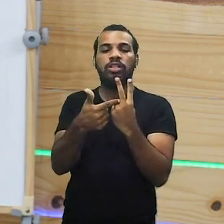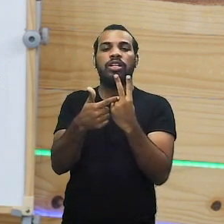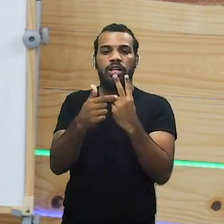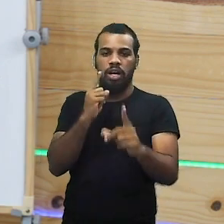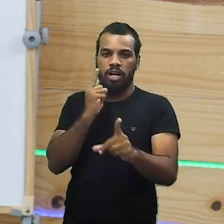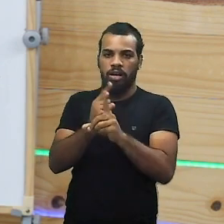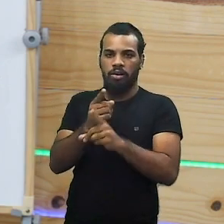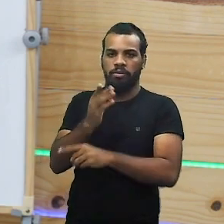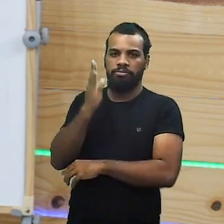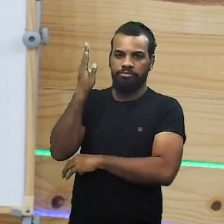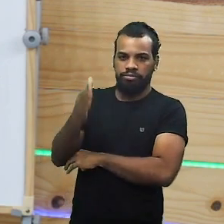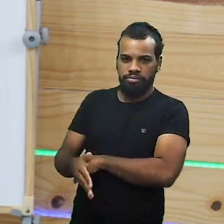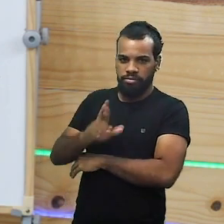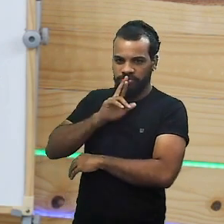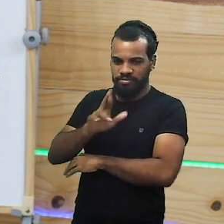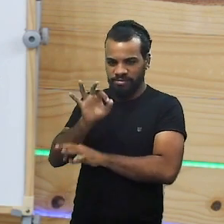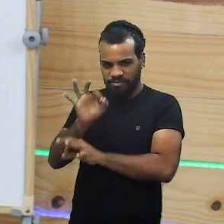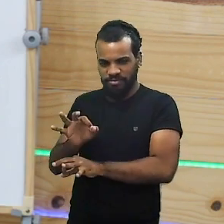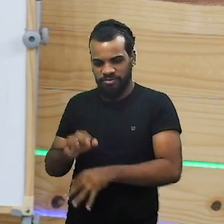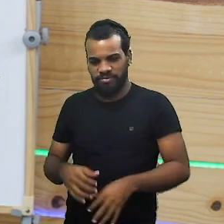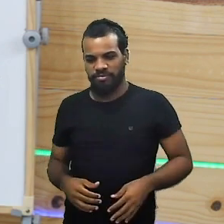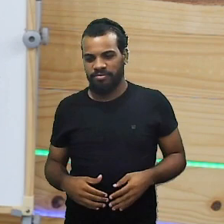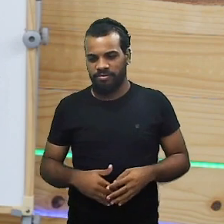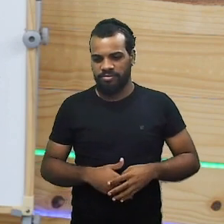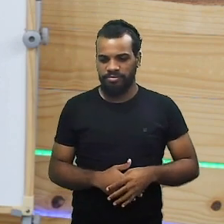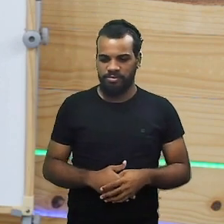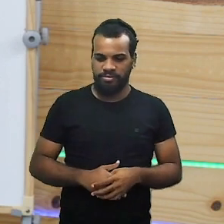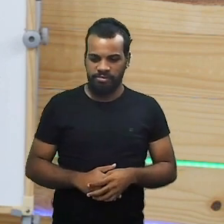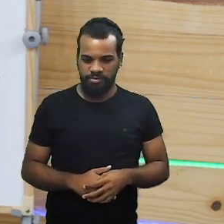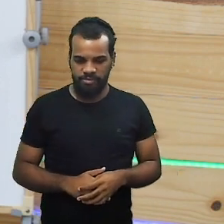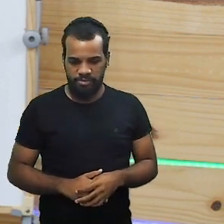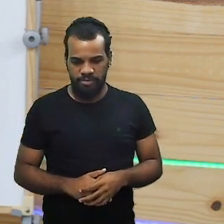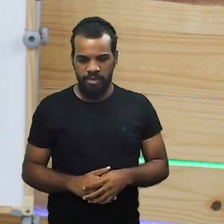esse fator exato aí, ou com uma boa aproximação em casas